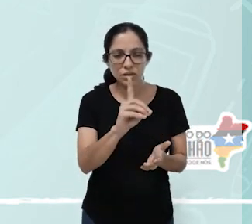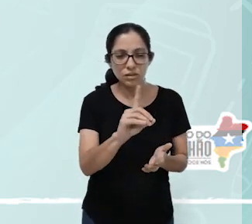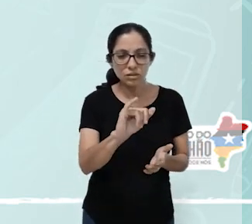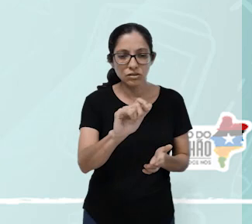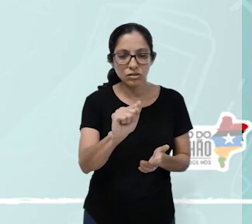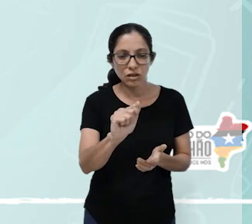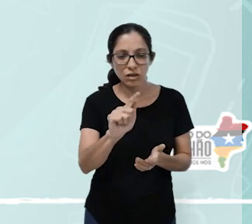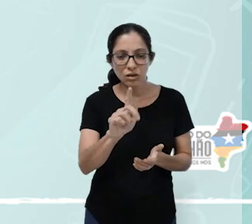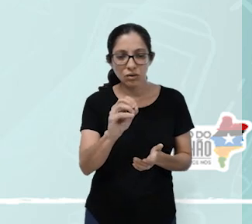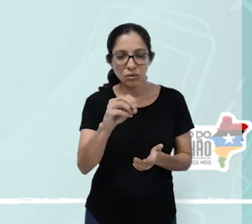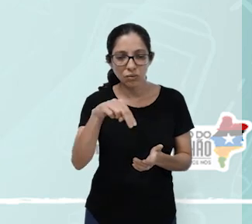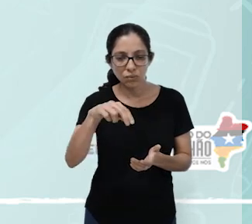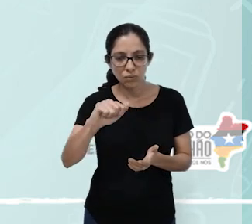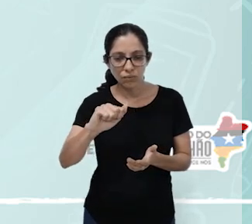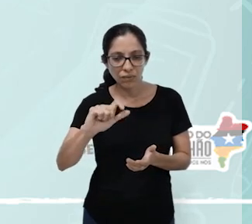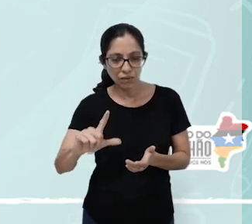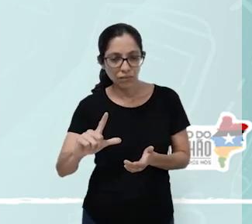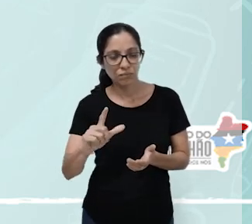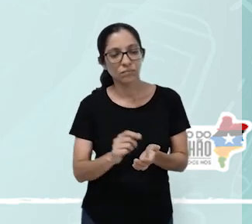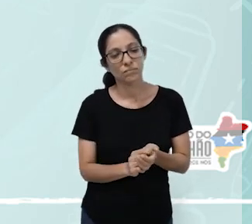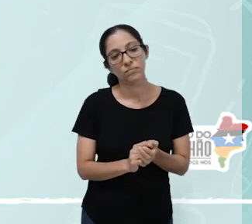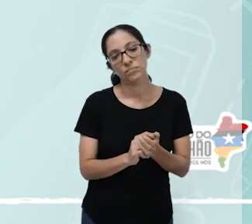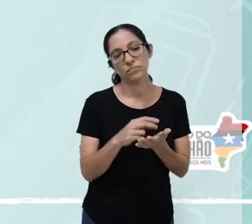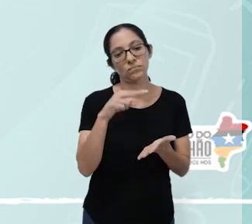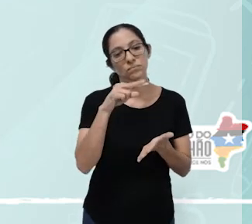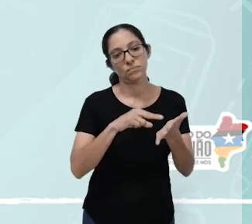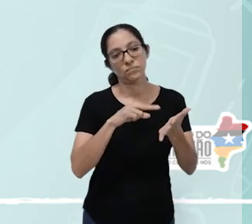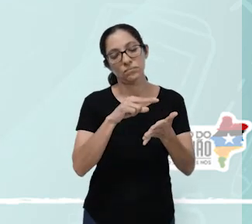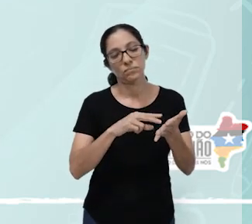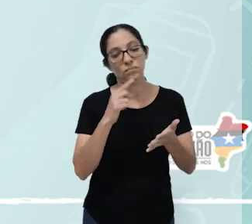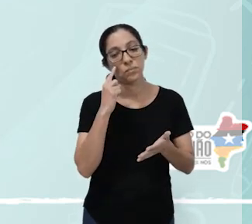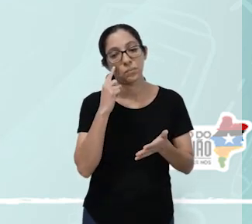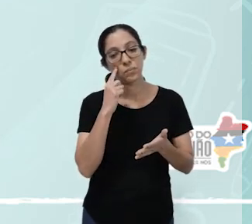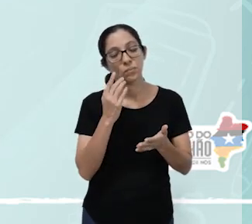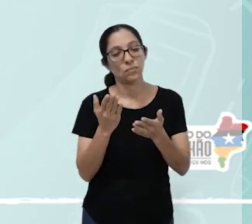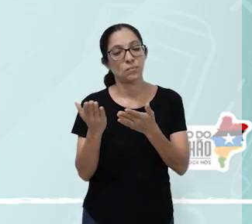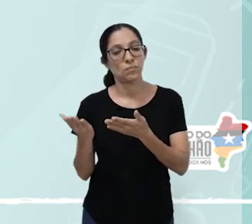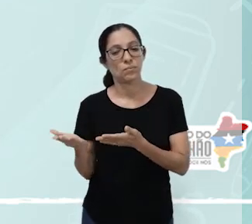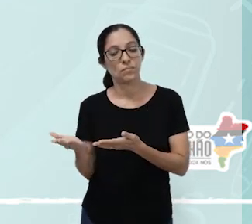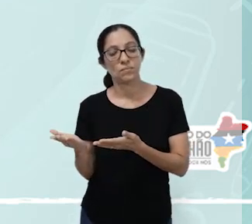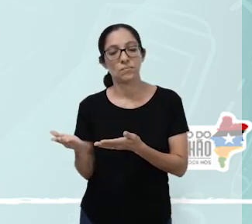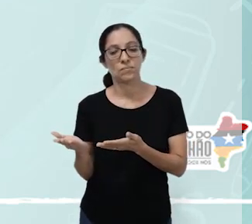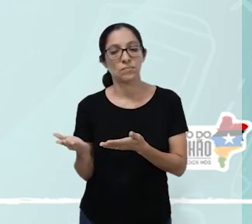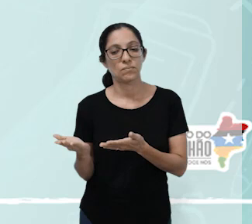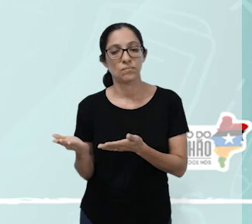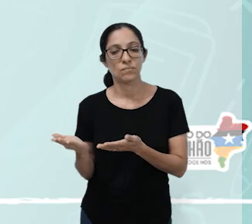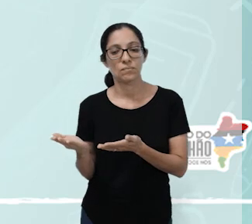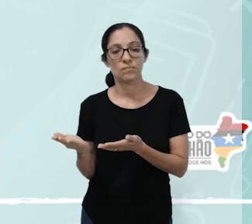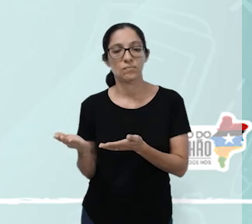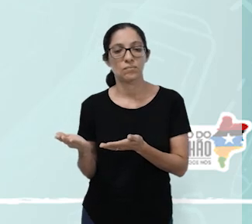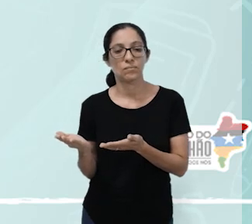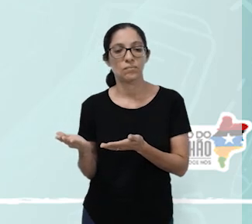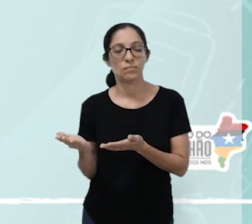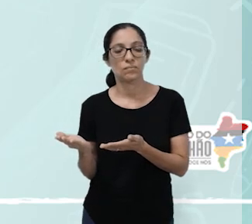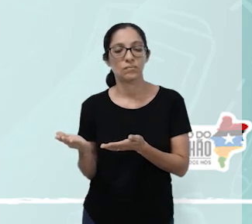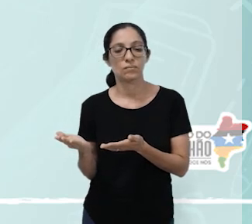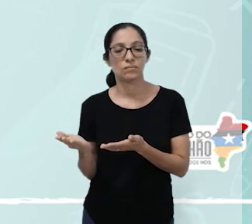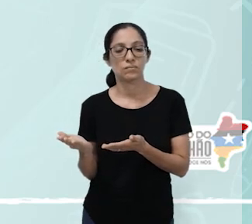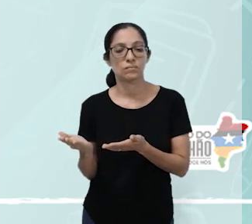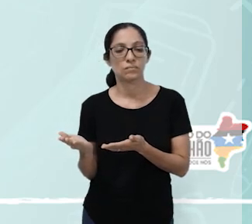já aprenderam. Serviço. Quem serve tem que manter parte de ambos os pés numa posição imóvel no